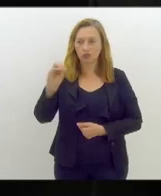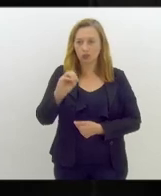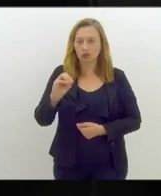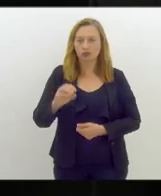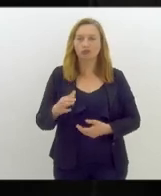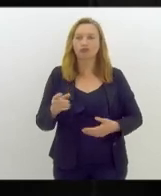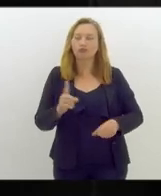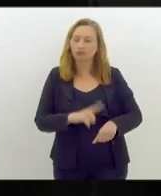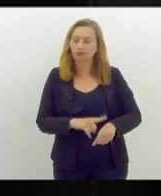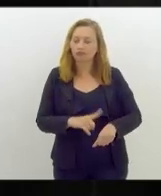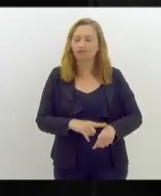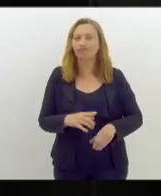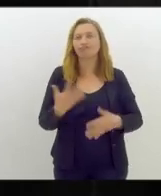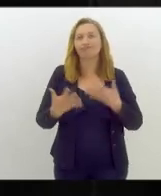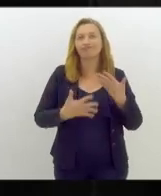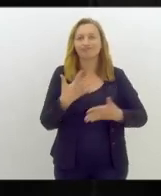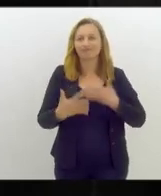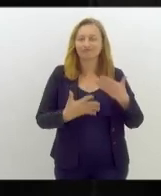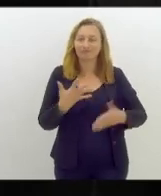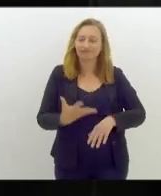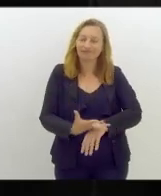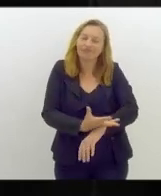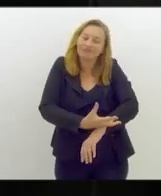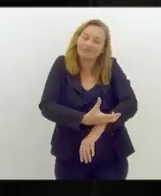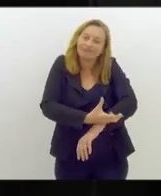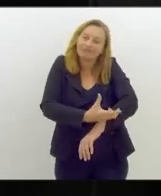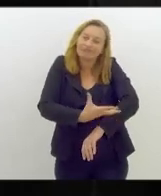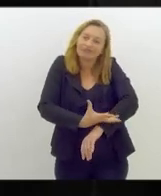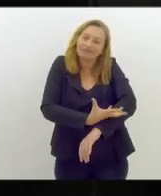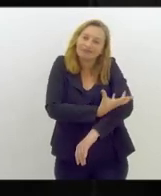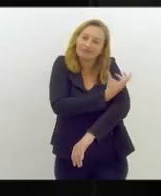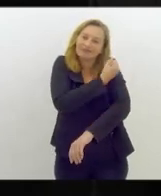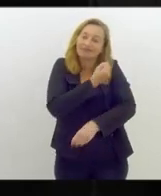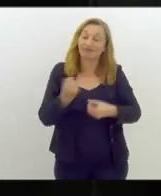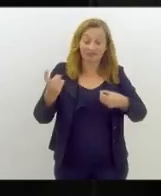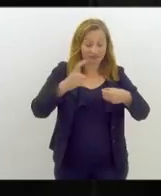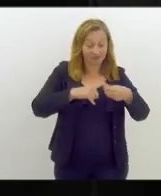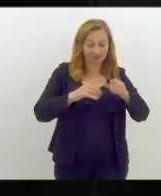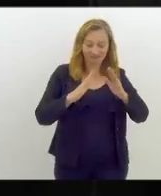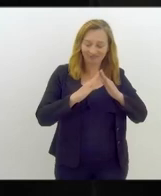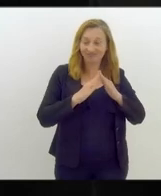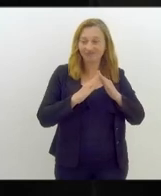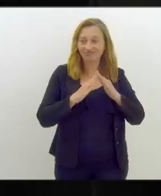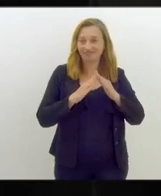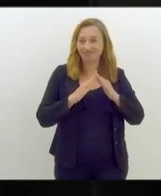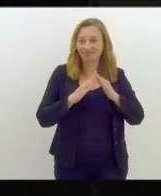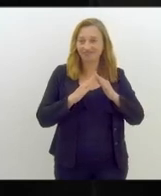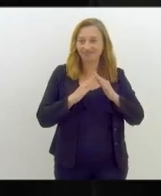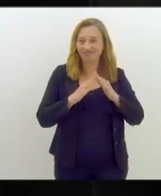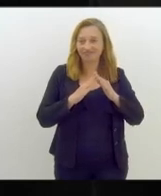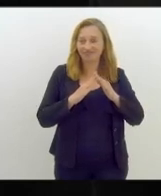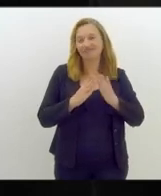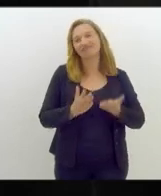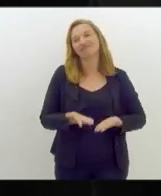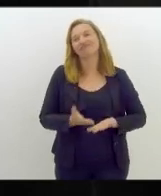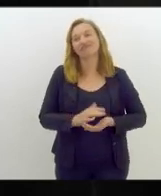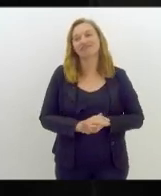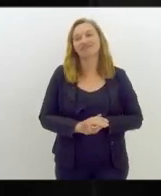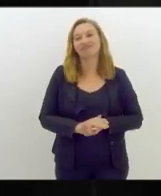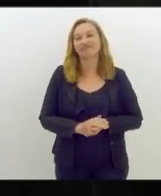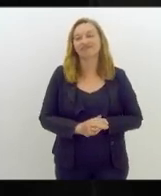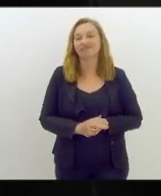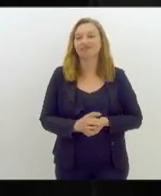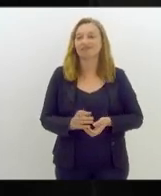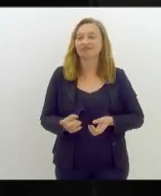é um momento de muita alegria, de emoção, poder voltar a essa casa, uma vez